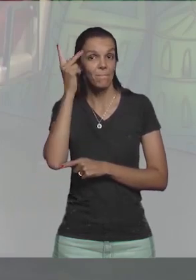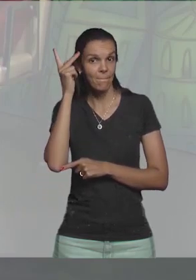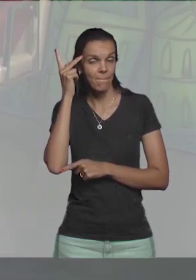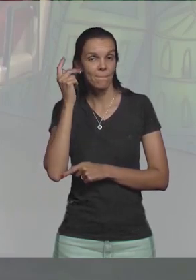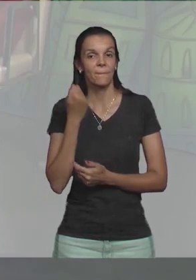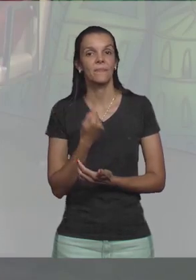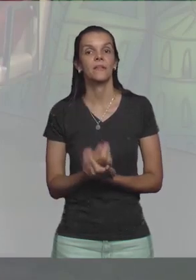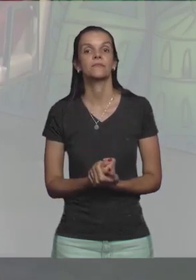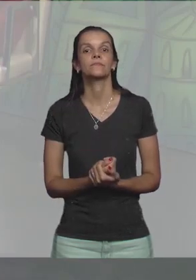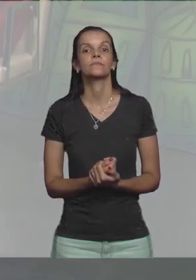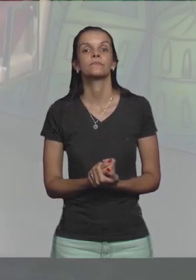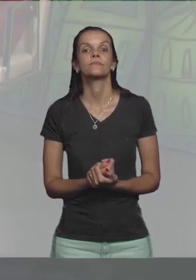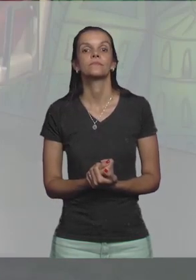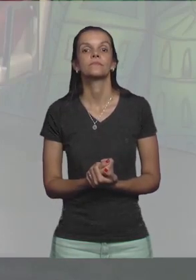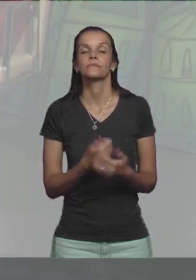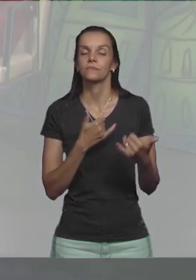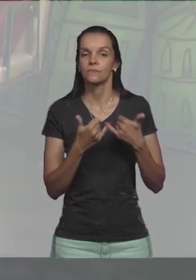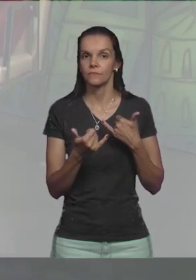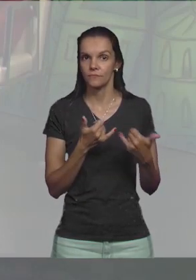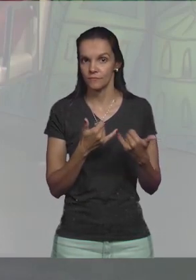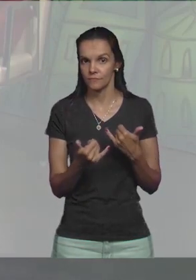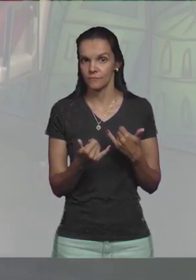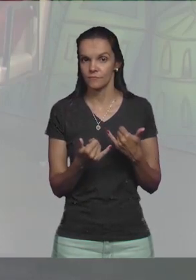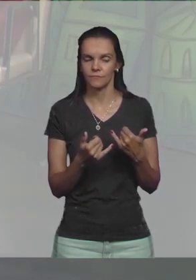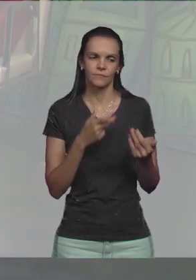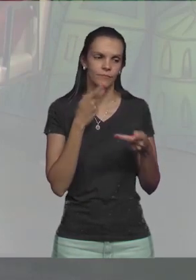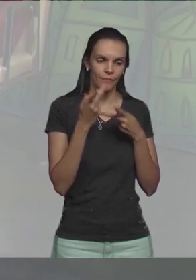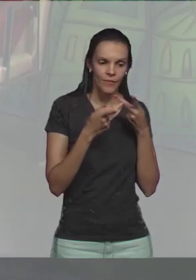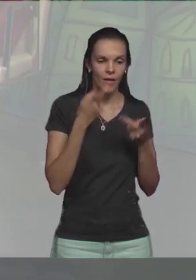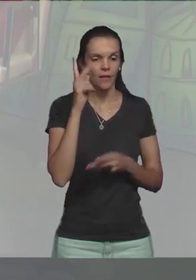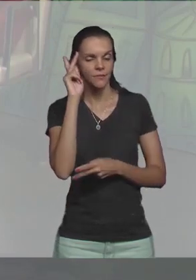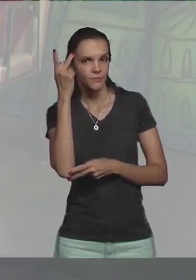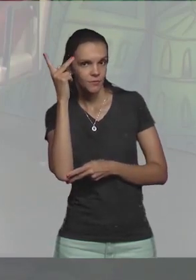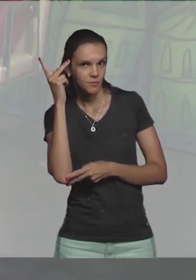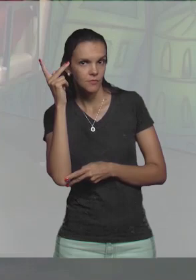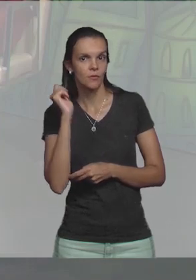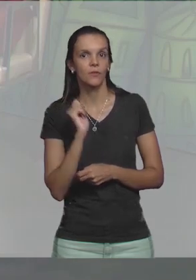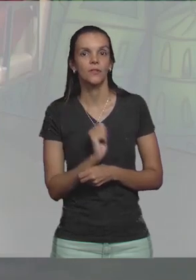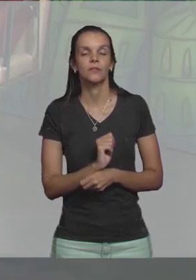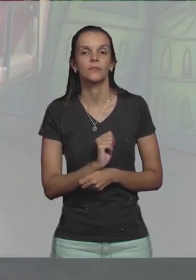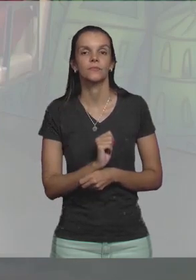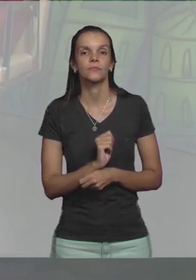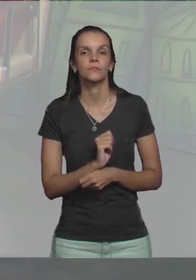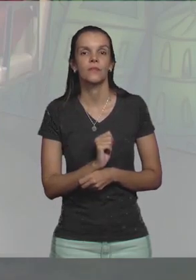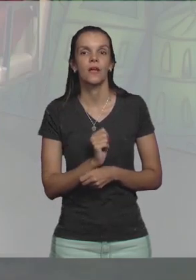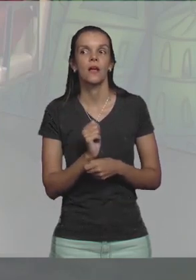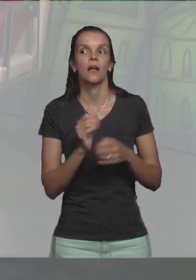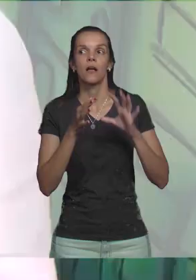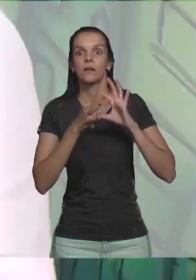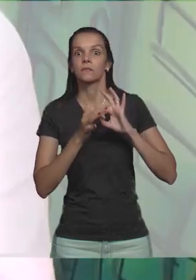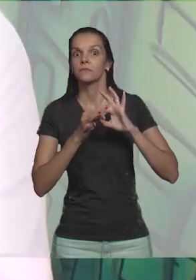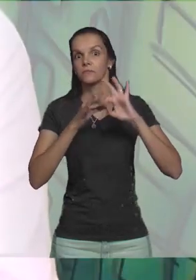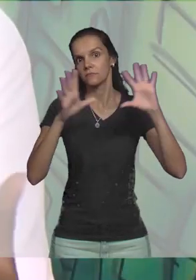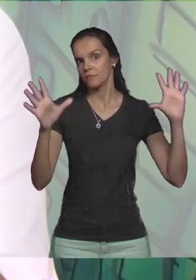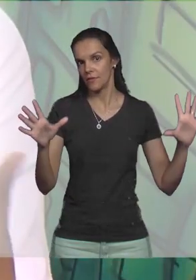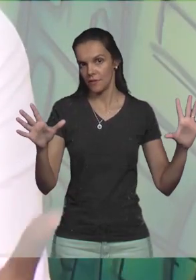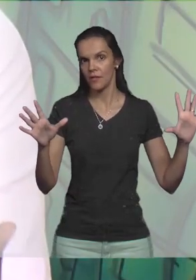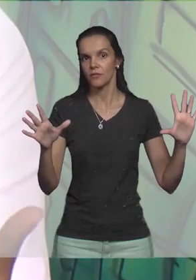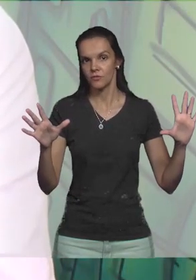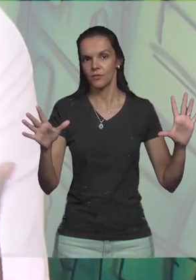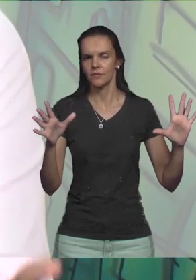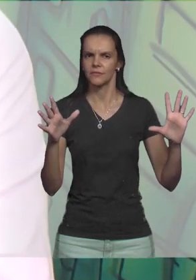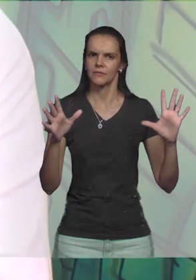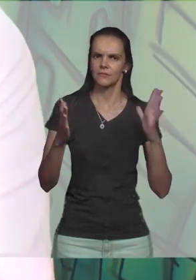histórico. Por exemplo, fala-se, né, na historiografia que o negro ganhou a liberdade, né? É